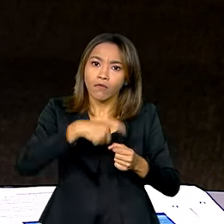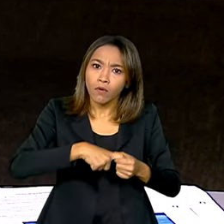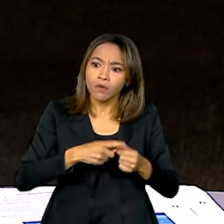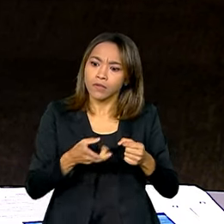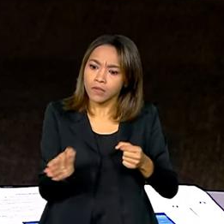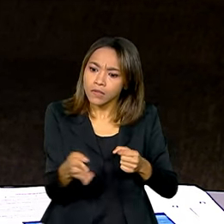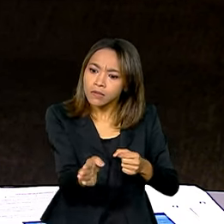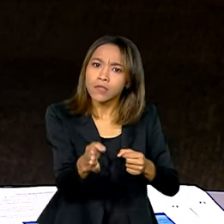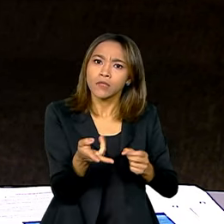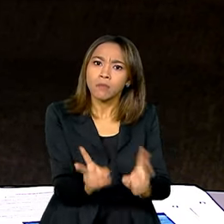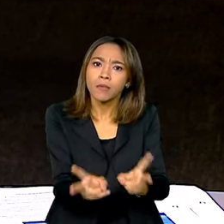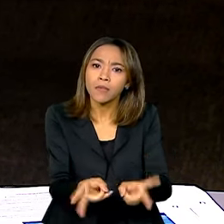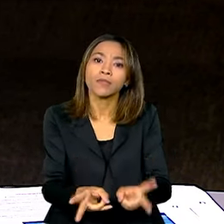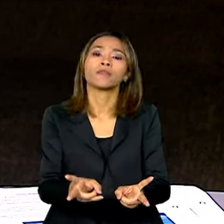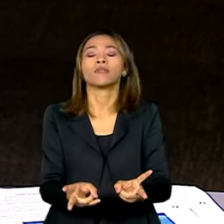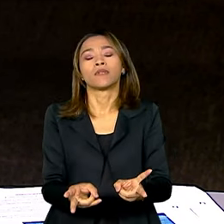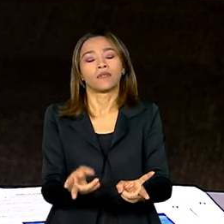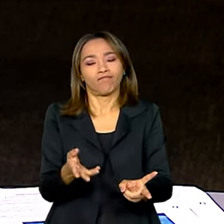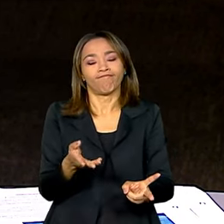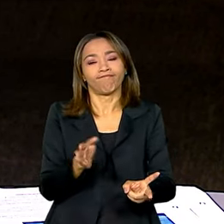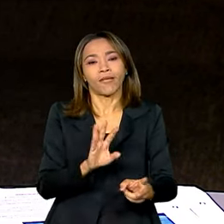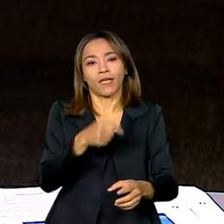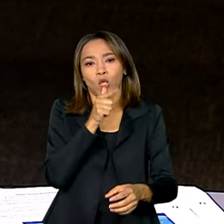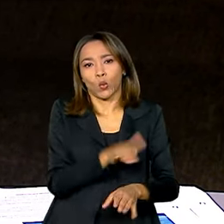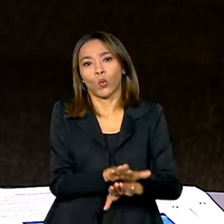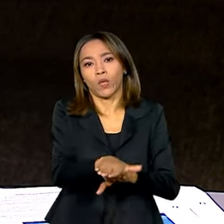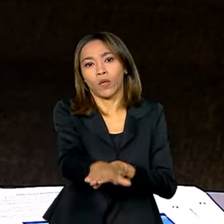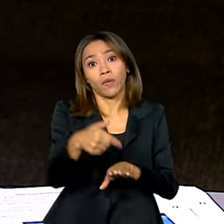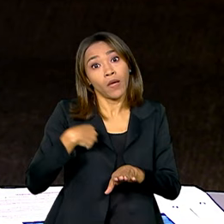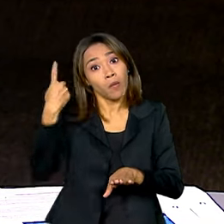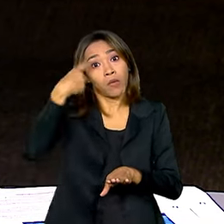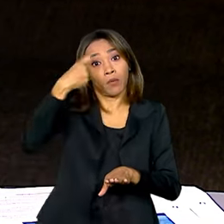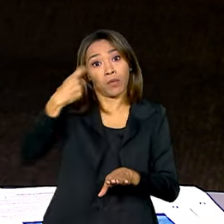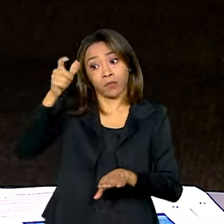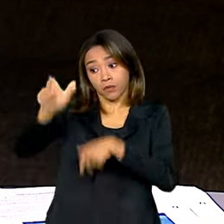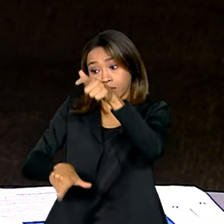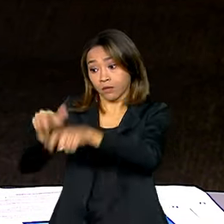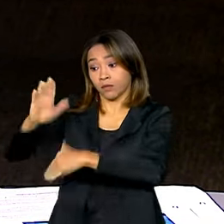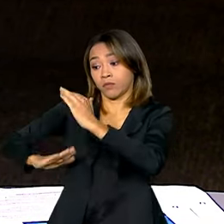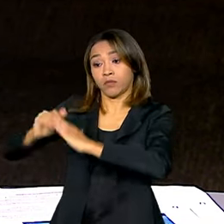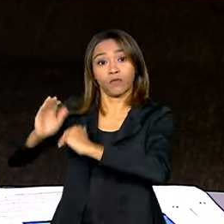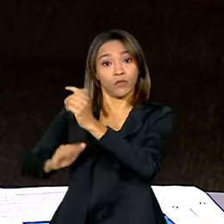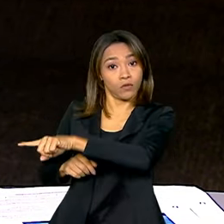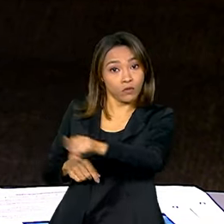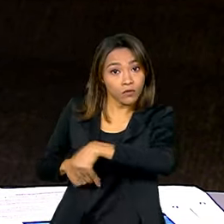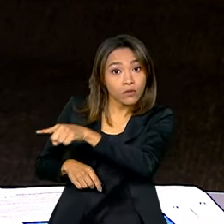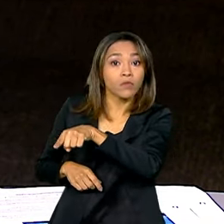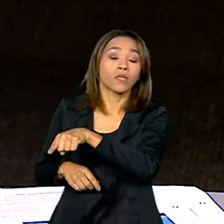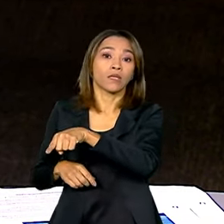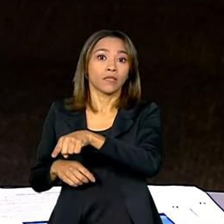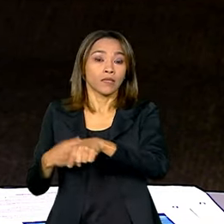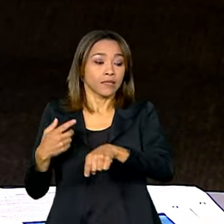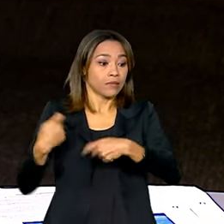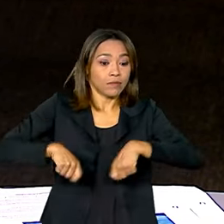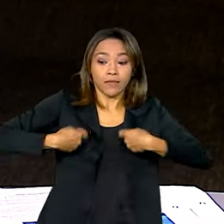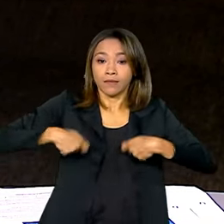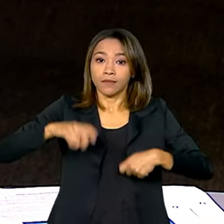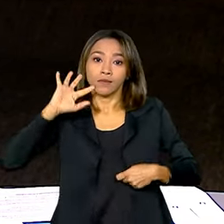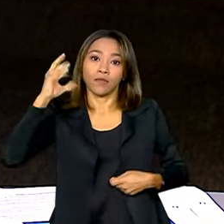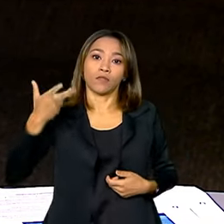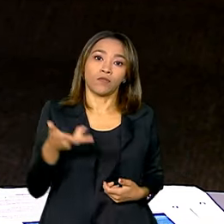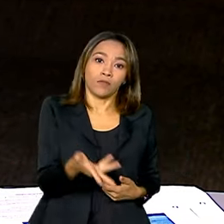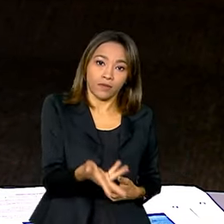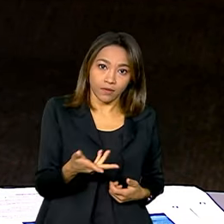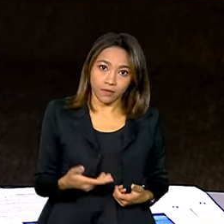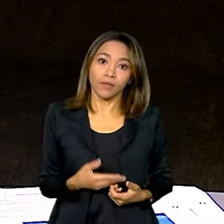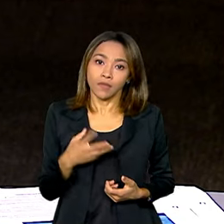expressão delas no rio, que é uma preocupação dos pescadores, uma demanda da região e uma questão que está sendo